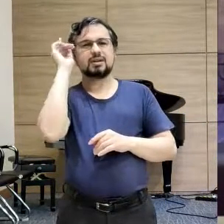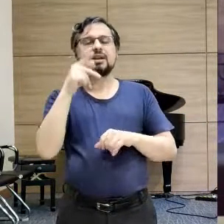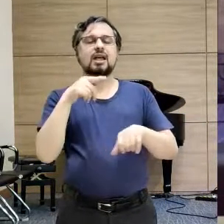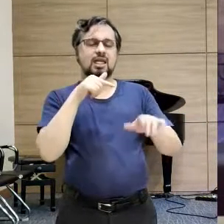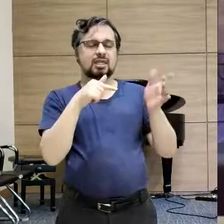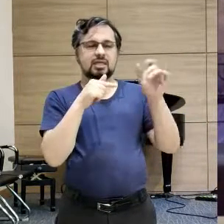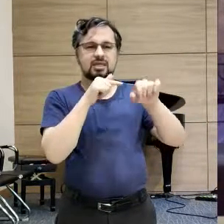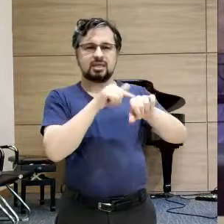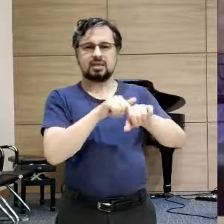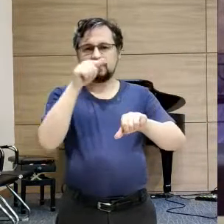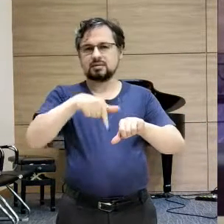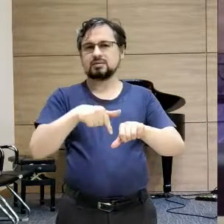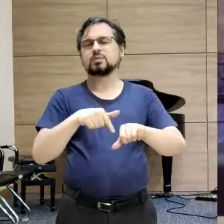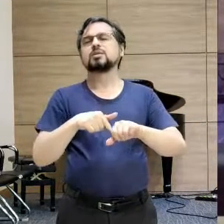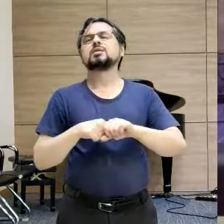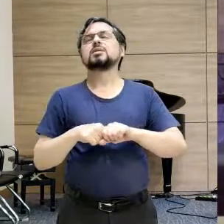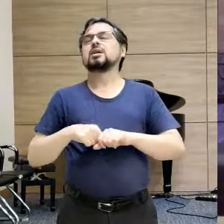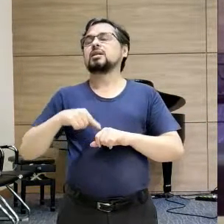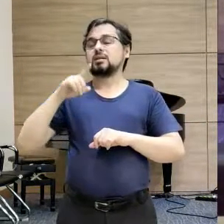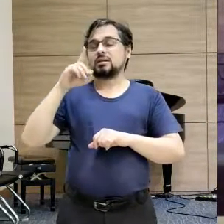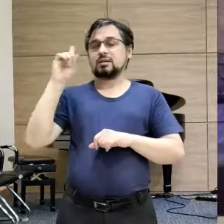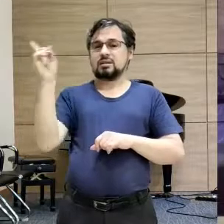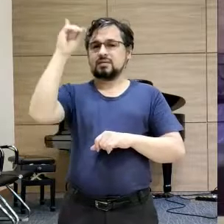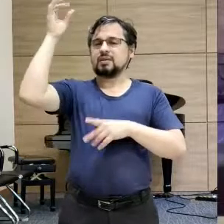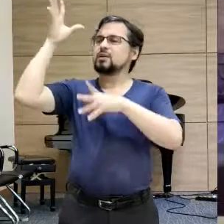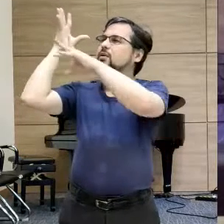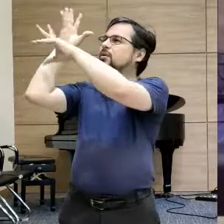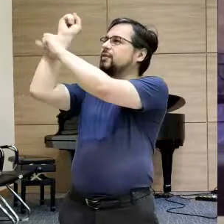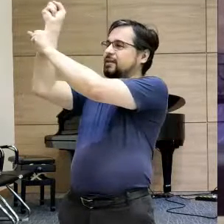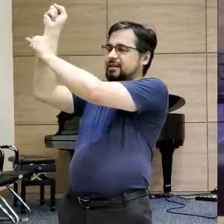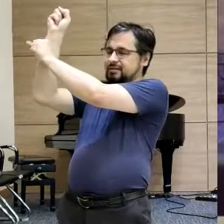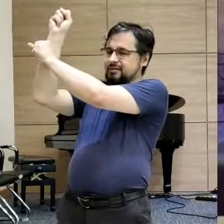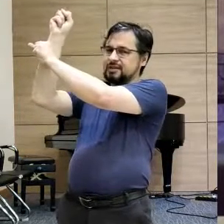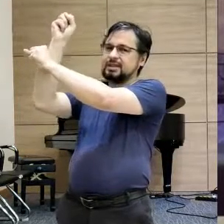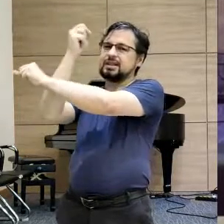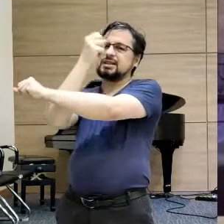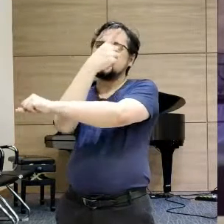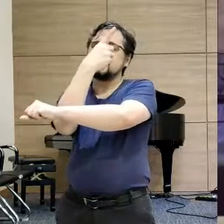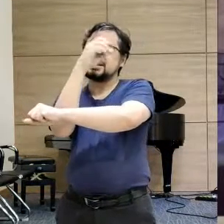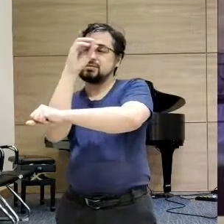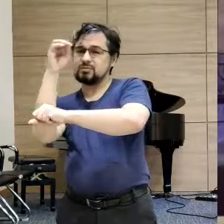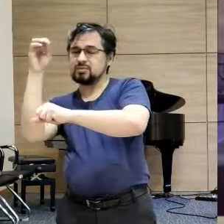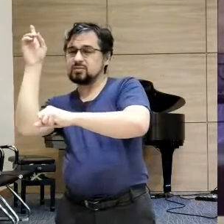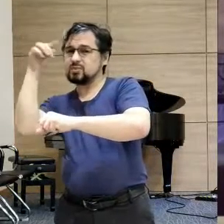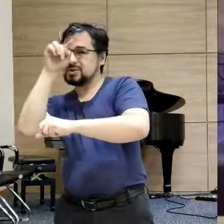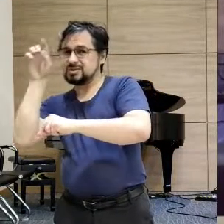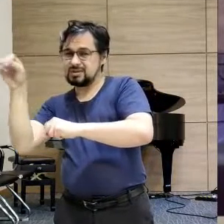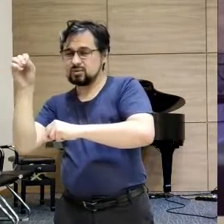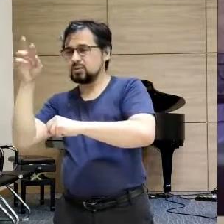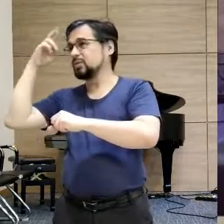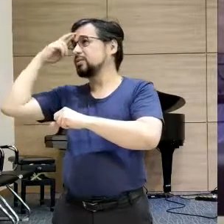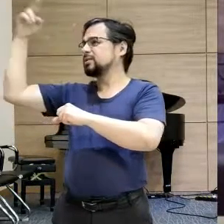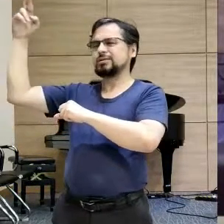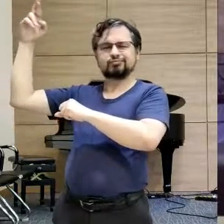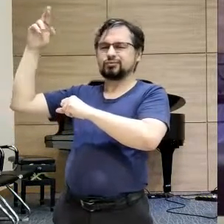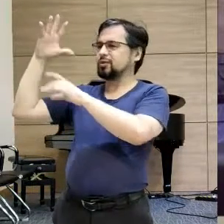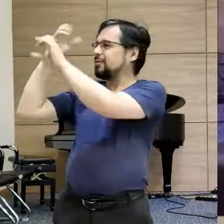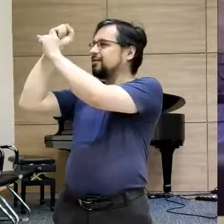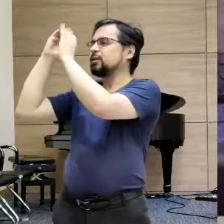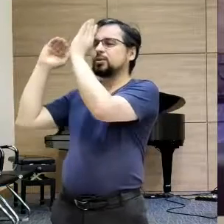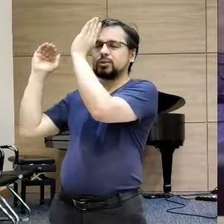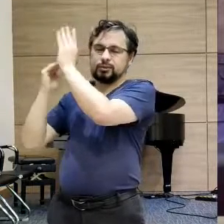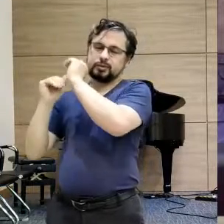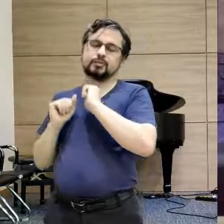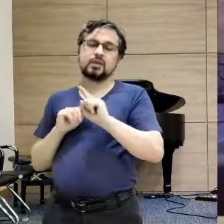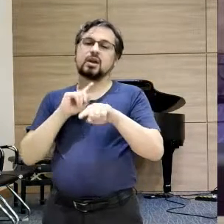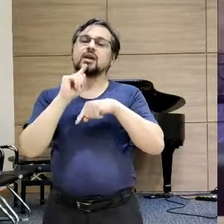confiava 100% no Senhor. Dali em diante, ele começa a ocupar o palácio. Ele começa a celebrar no palácio,